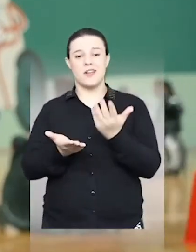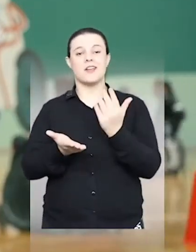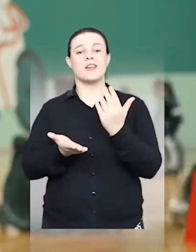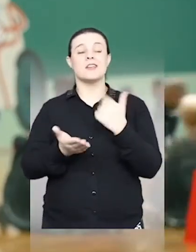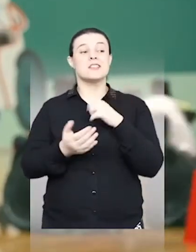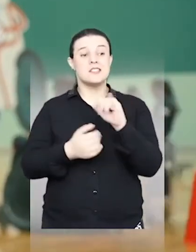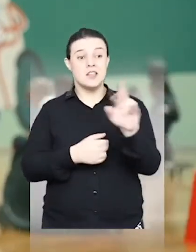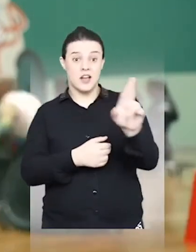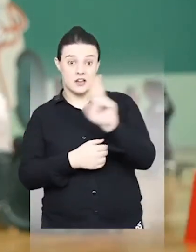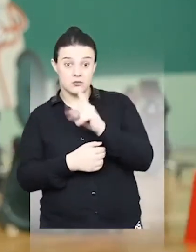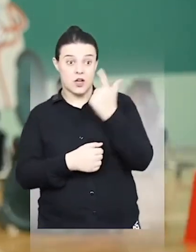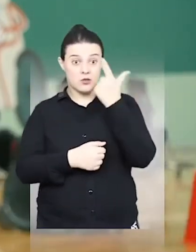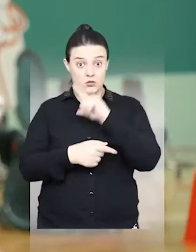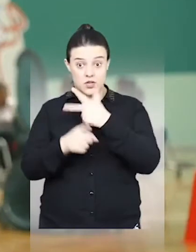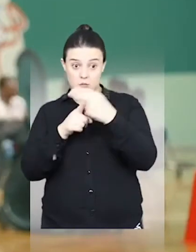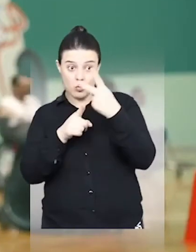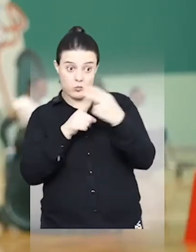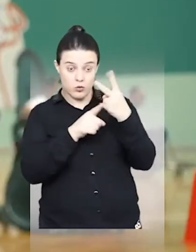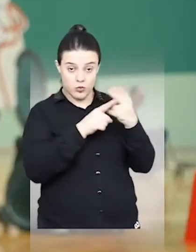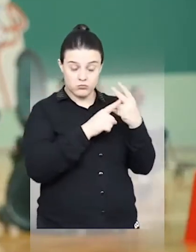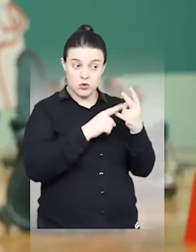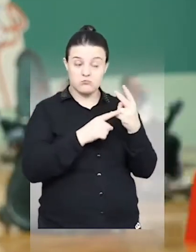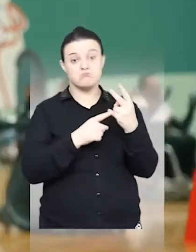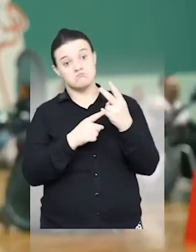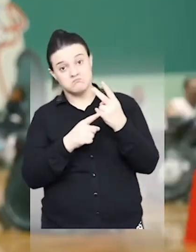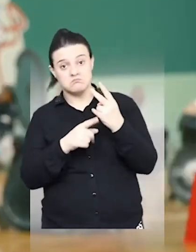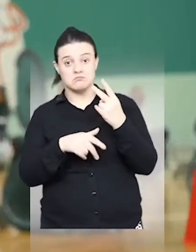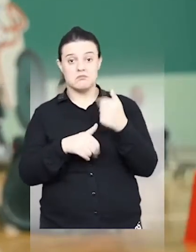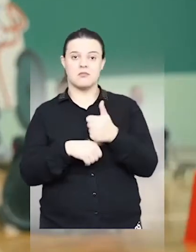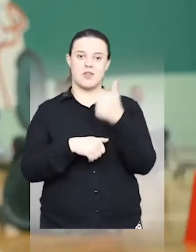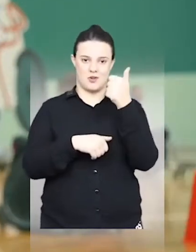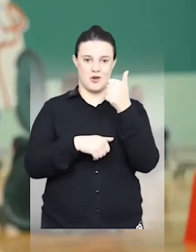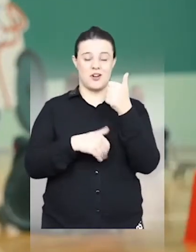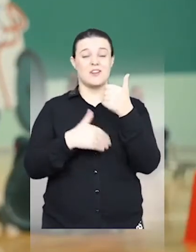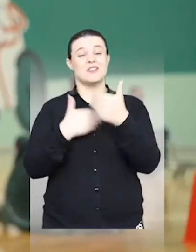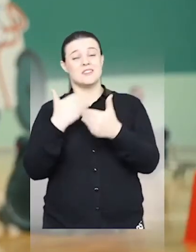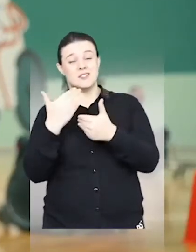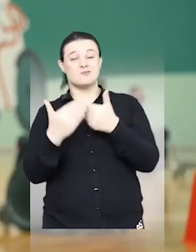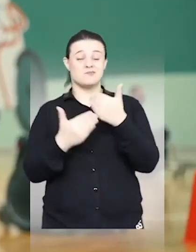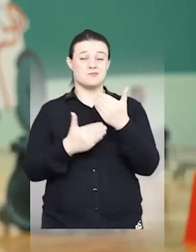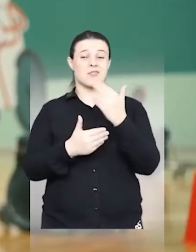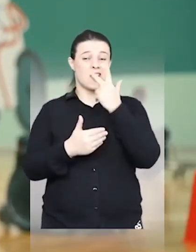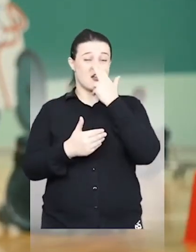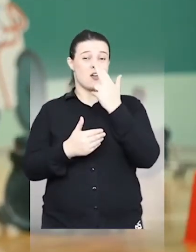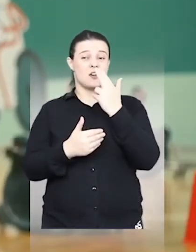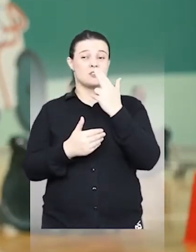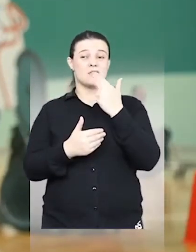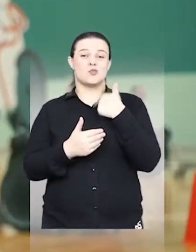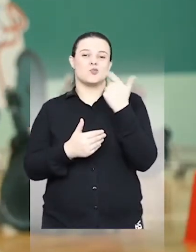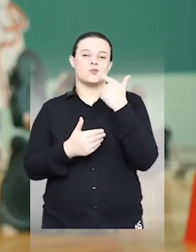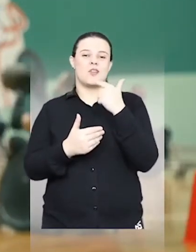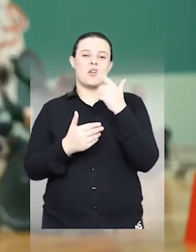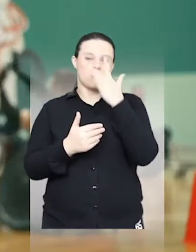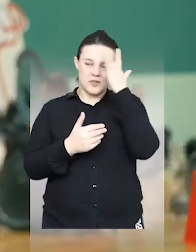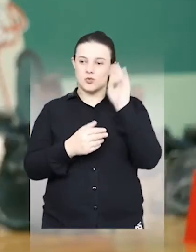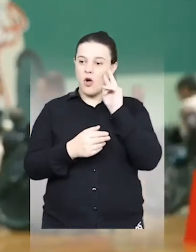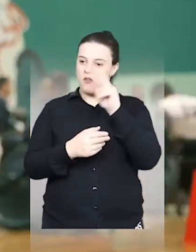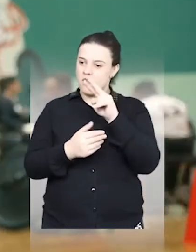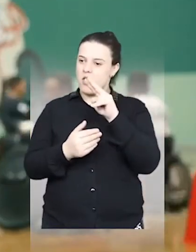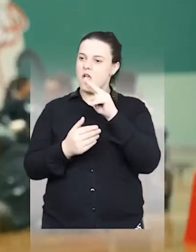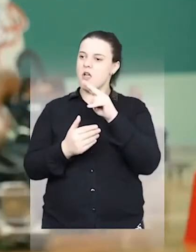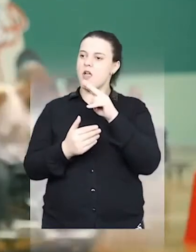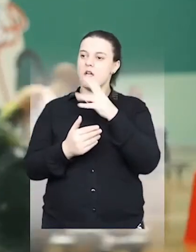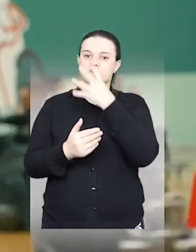depende do resultado, sabe? Então, eu acho que essa é uma das... não tem muito